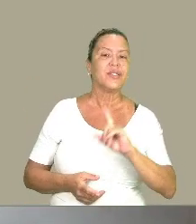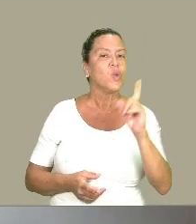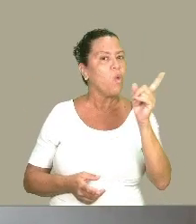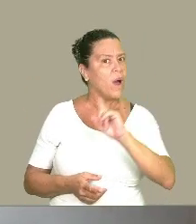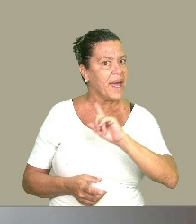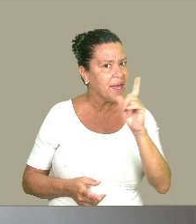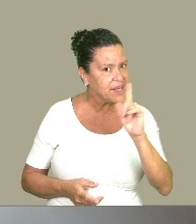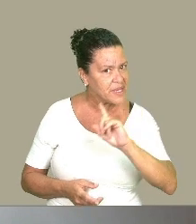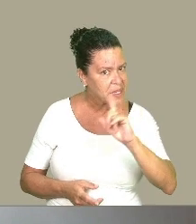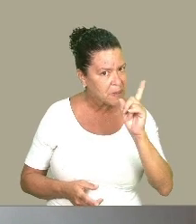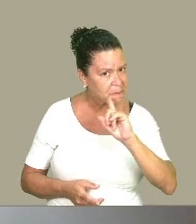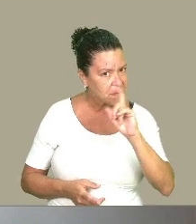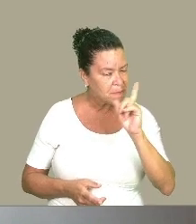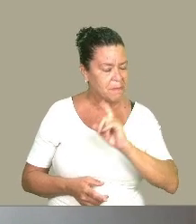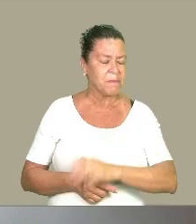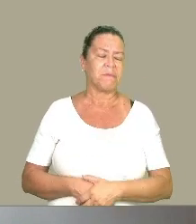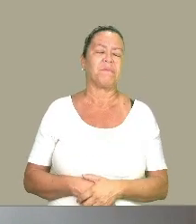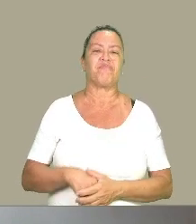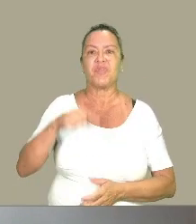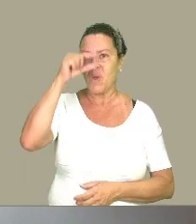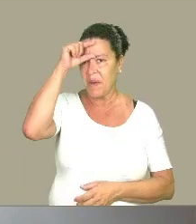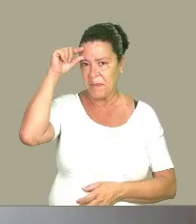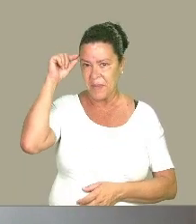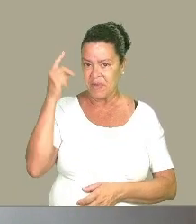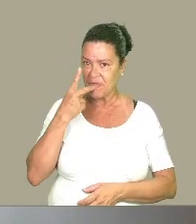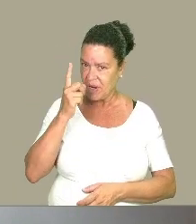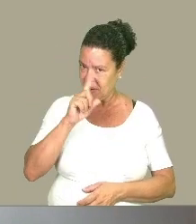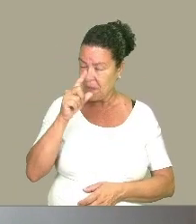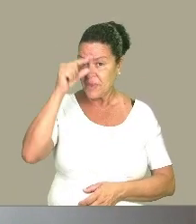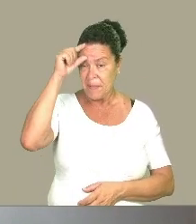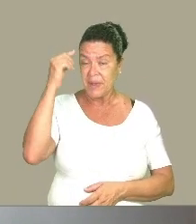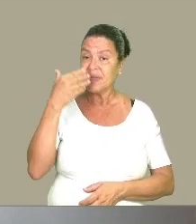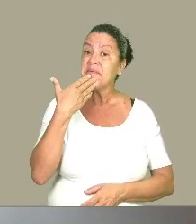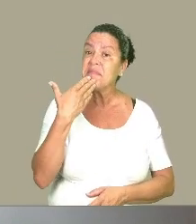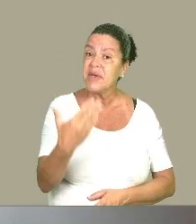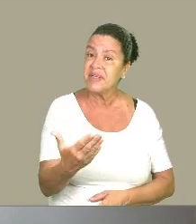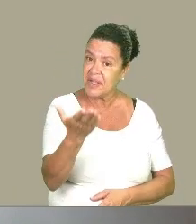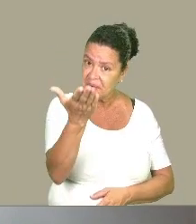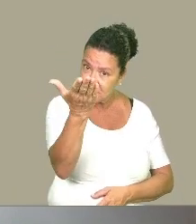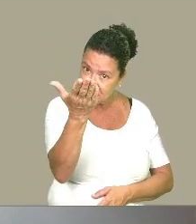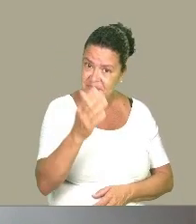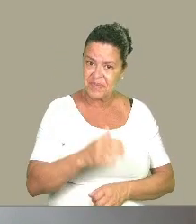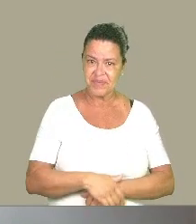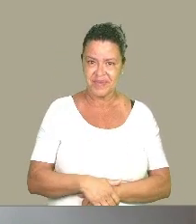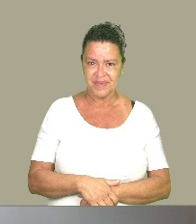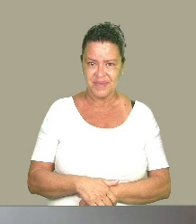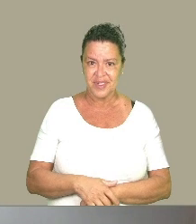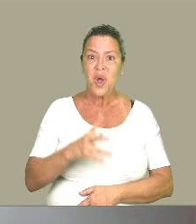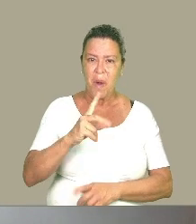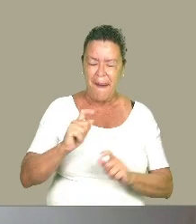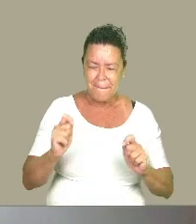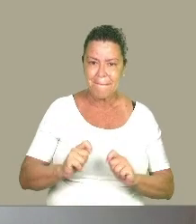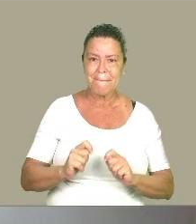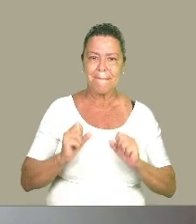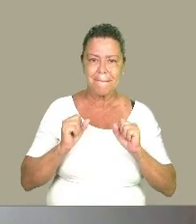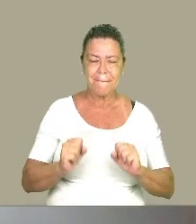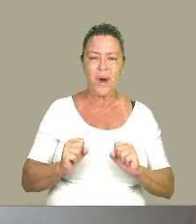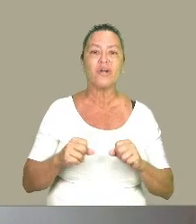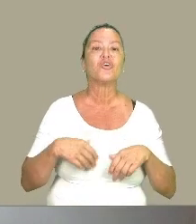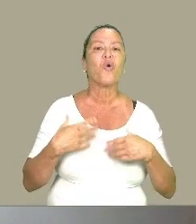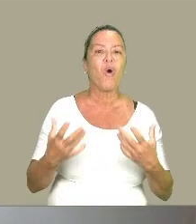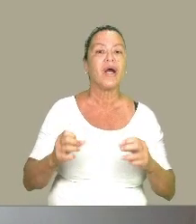quanto puderes que o Emmanuel está pedindo. O Emmanuel está pedindo que esse quanto puderes seja um quanto puderes